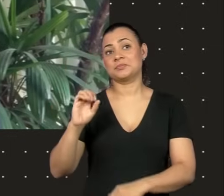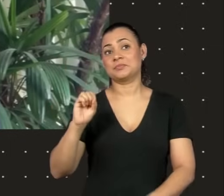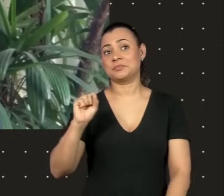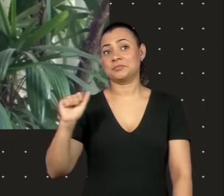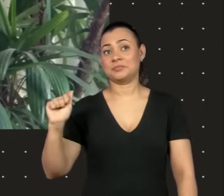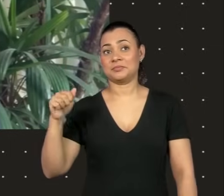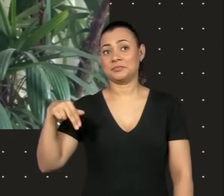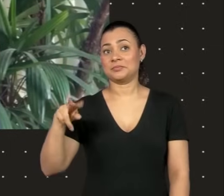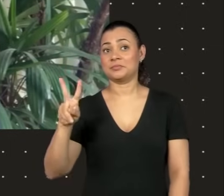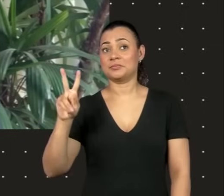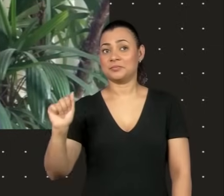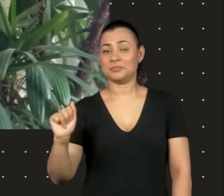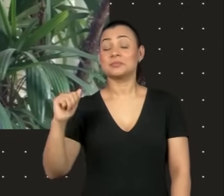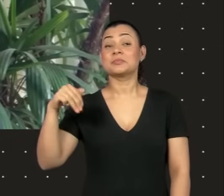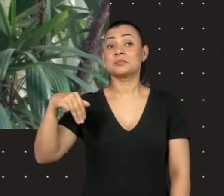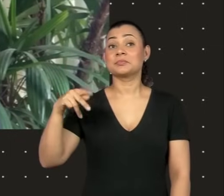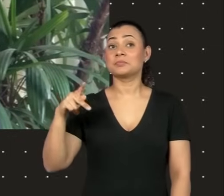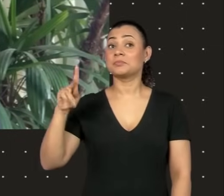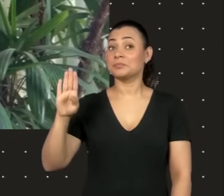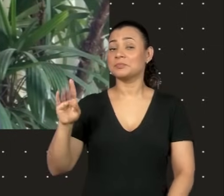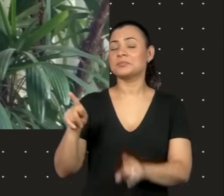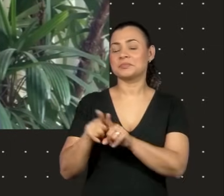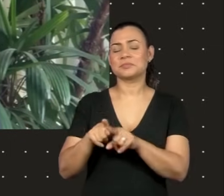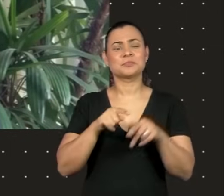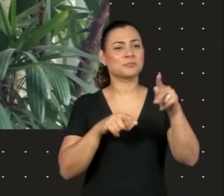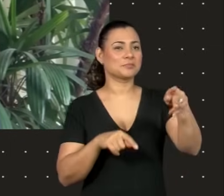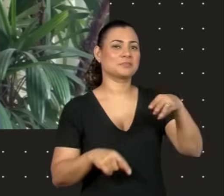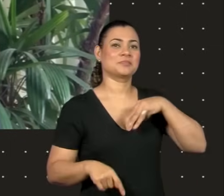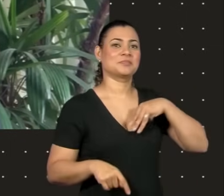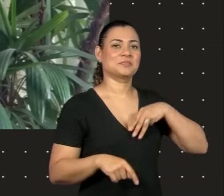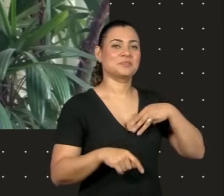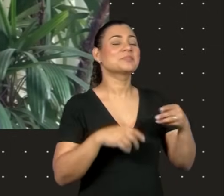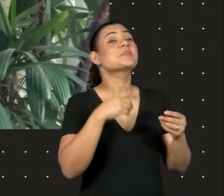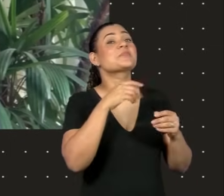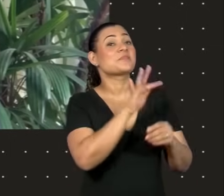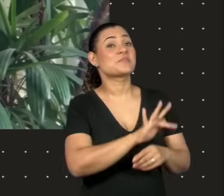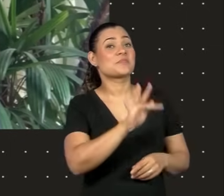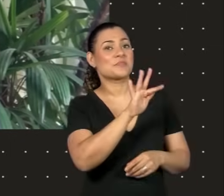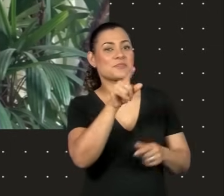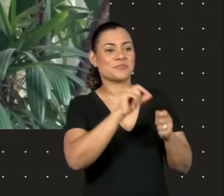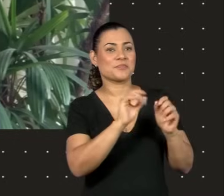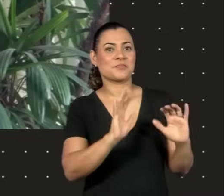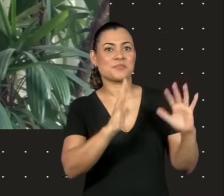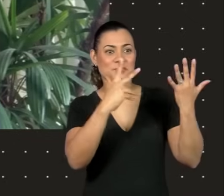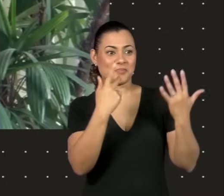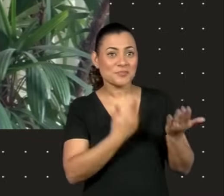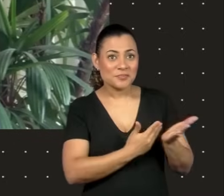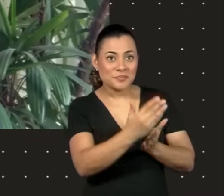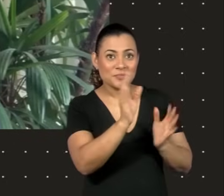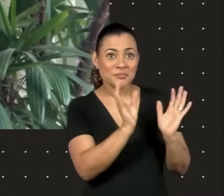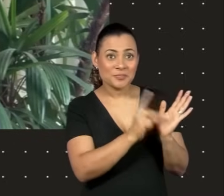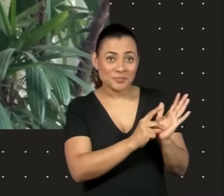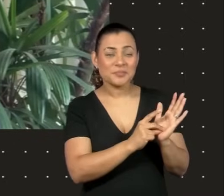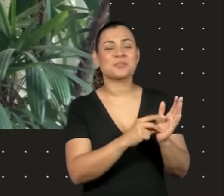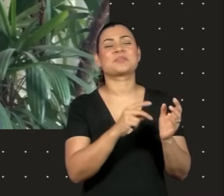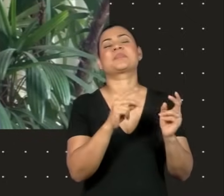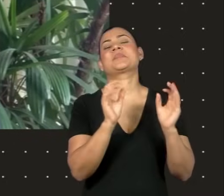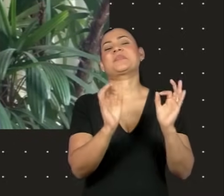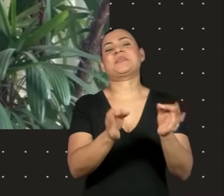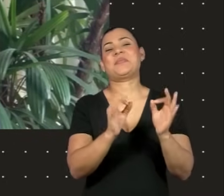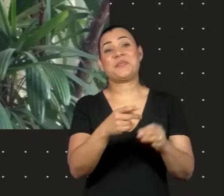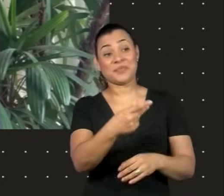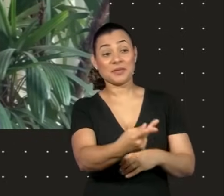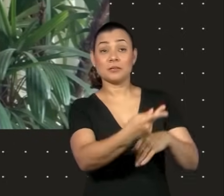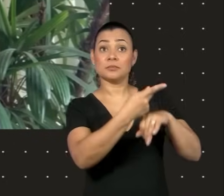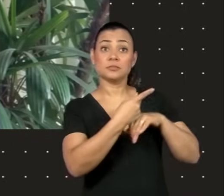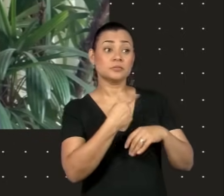MPB. E você na Faculdade de Direito Mackenzie, fazendo aquele famoso show da balança. Então, uma vez você foi lá no escritório